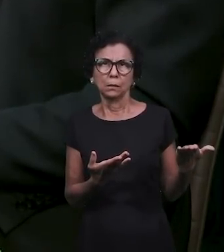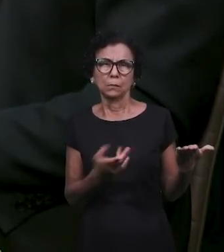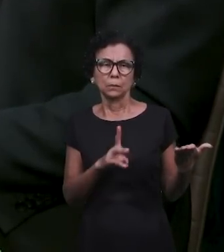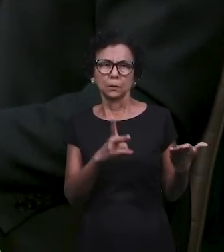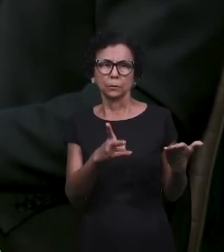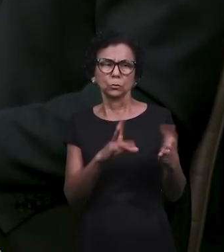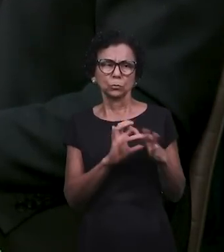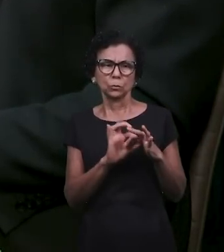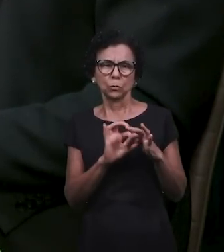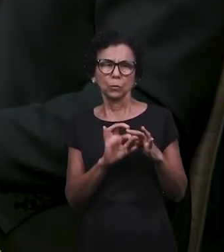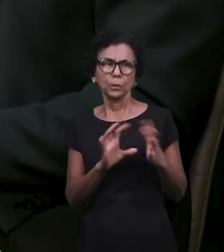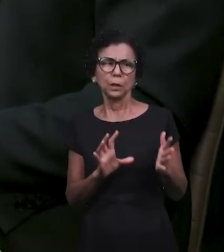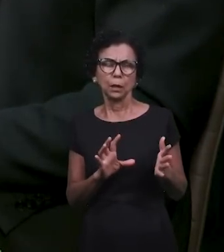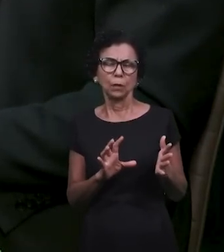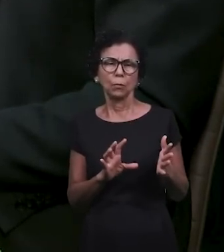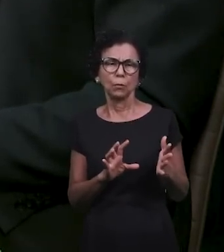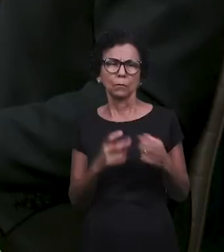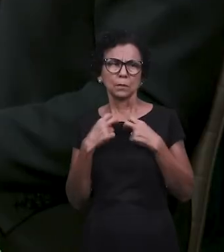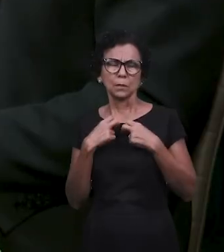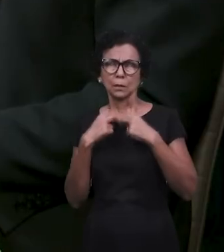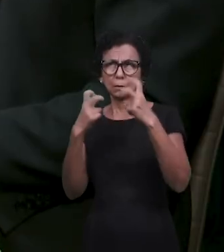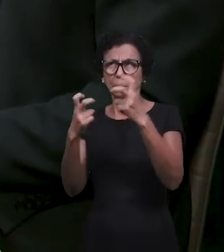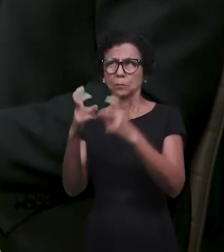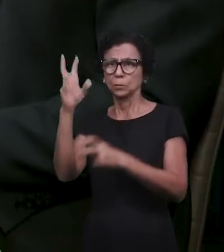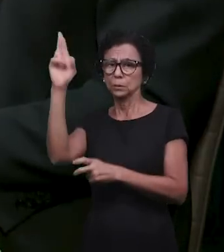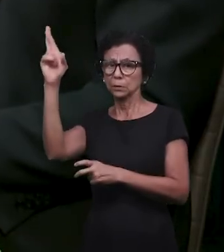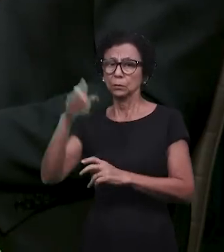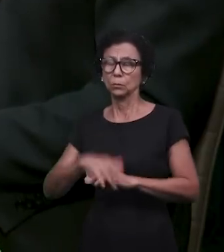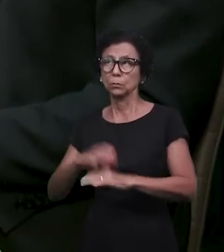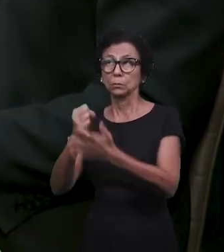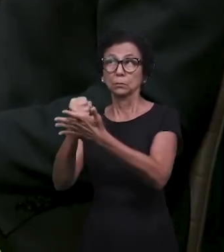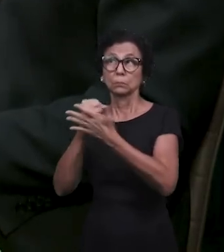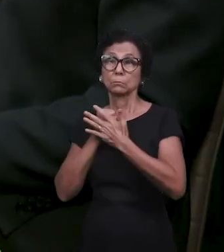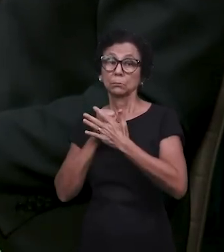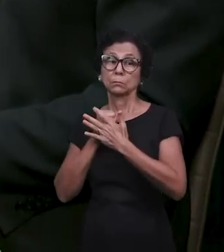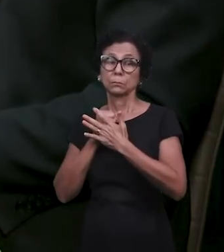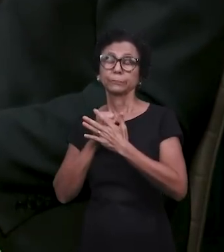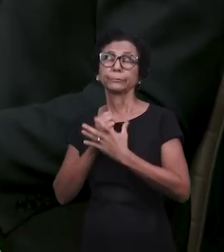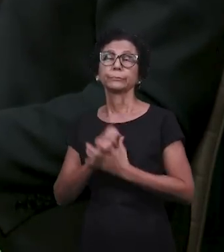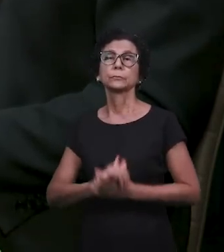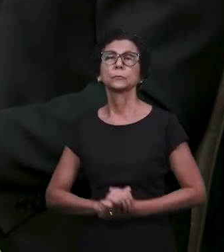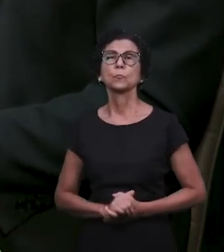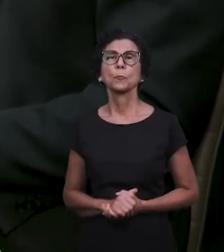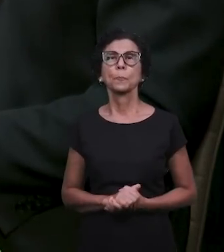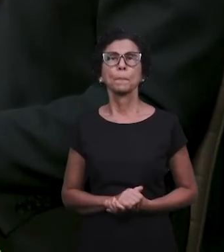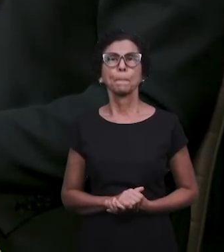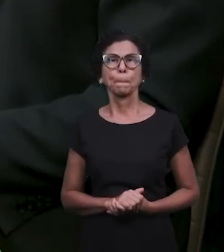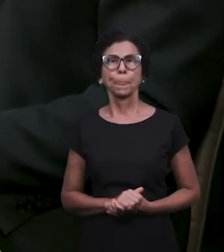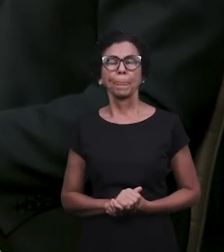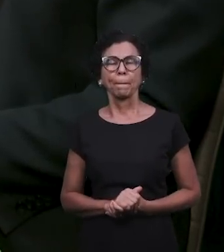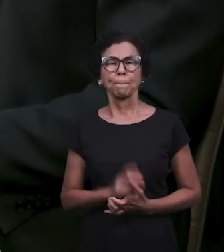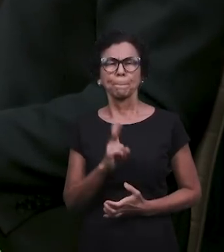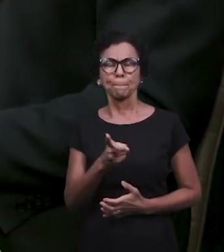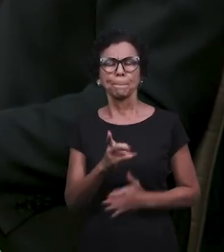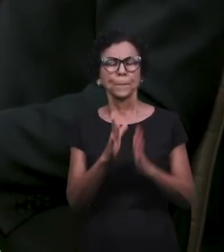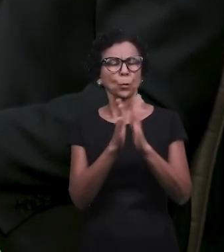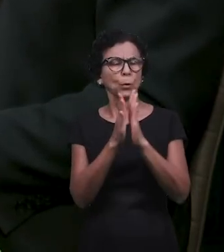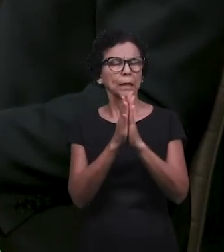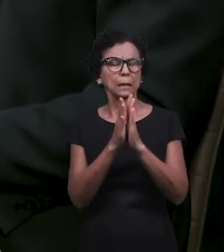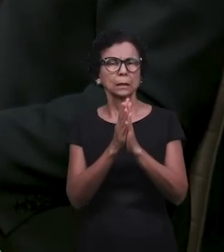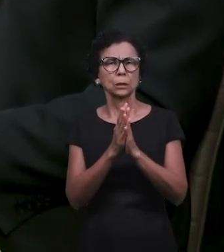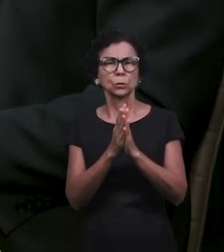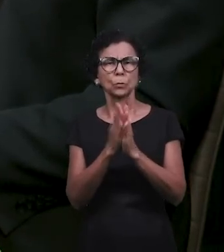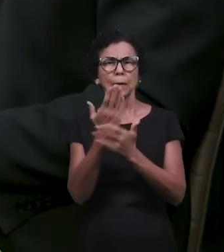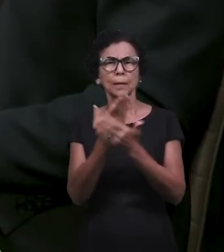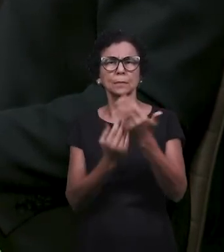Você clama, você pede socorro ao Senhor. A mão tem de permanecer estendida. A mão estendida,